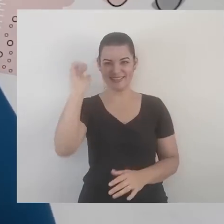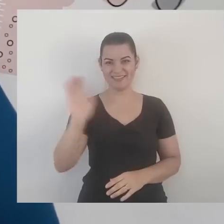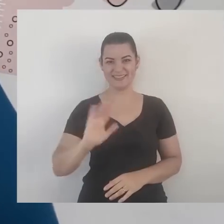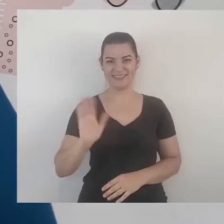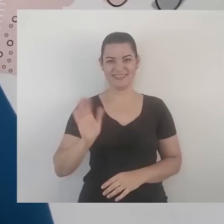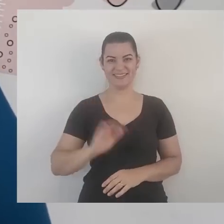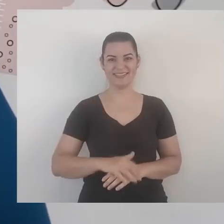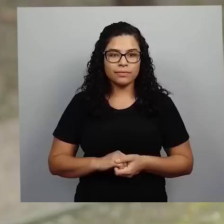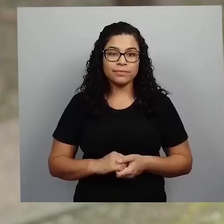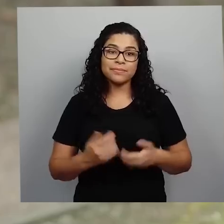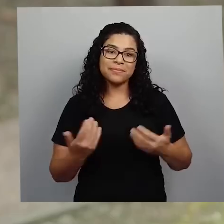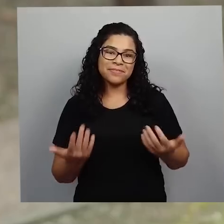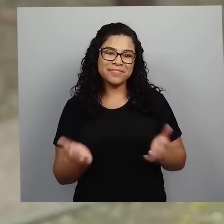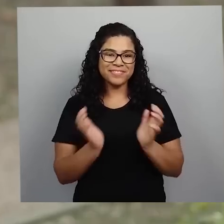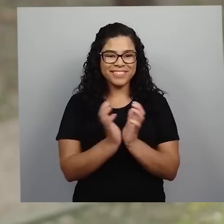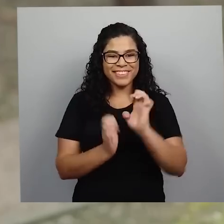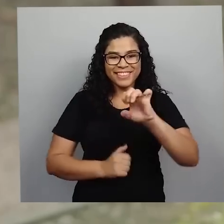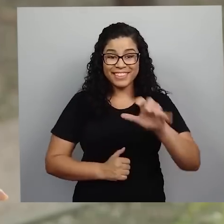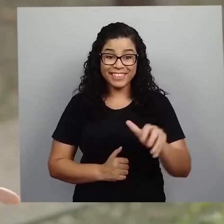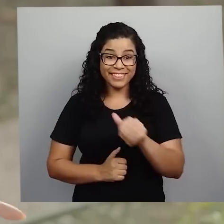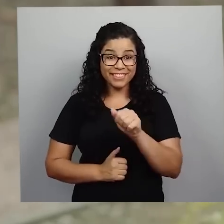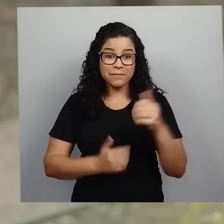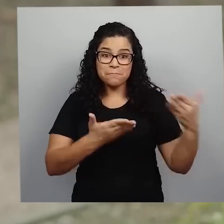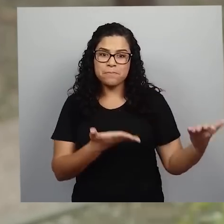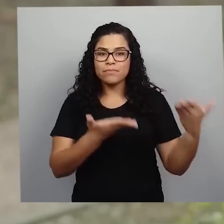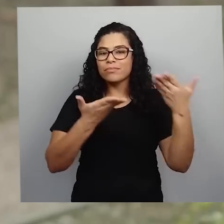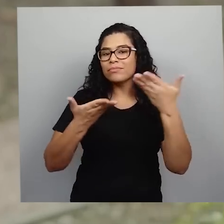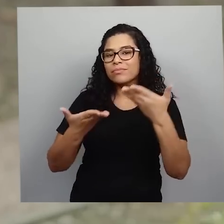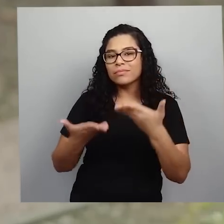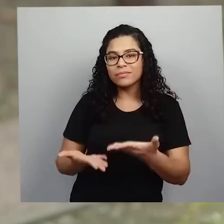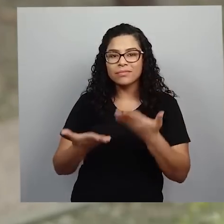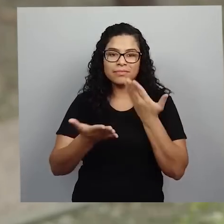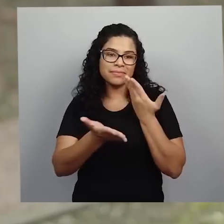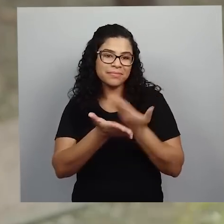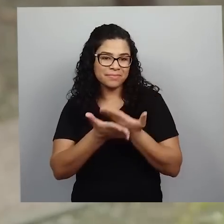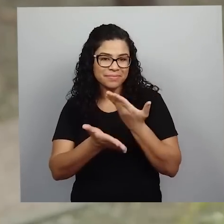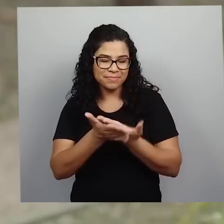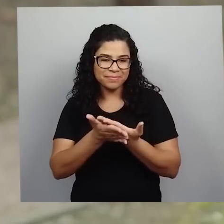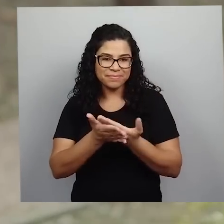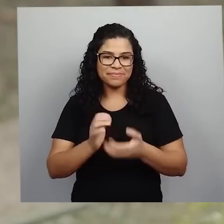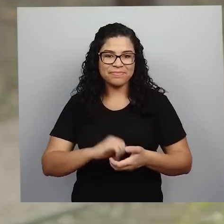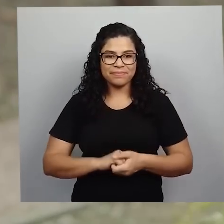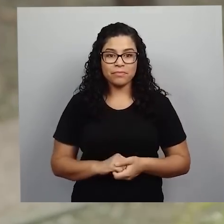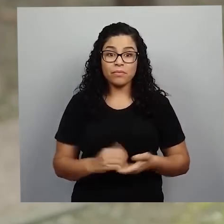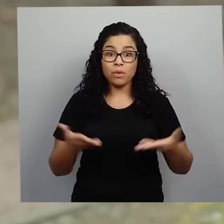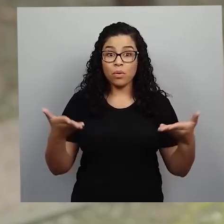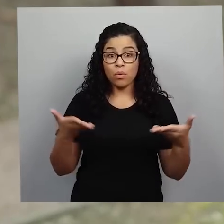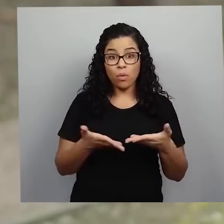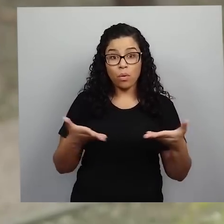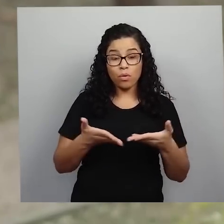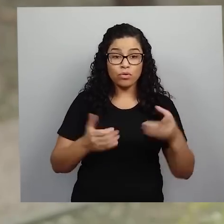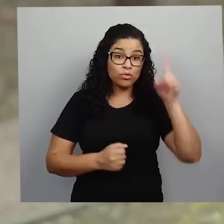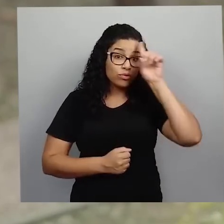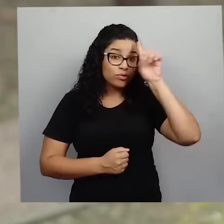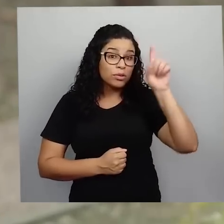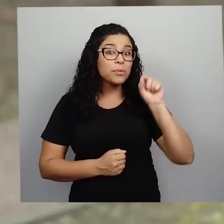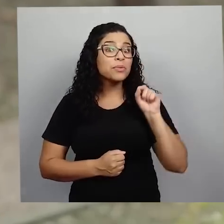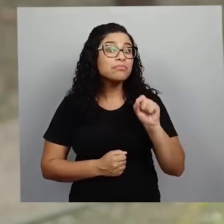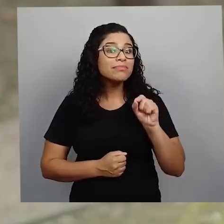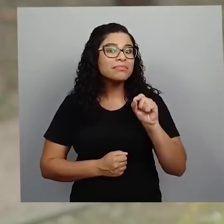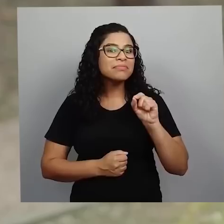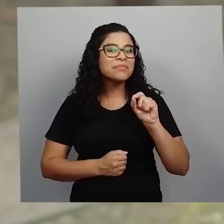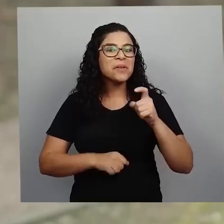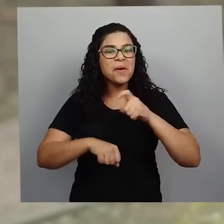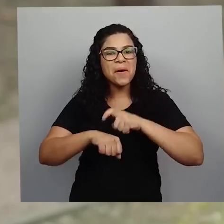turma. Tchau, tchau. E aí, galera da EJA, sejam todos bem-vindos a mais uma aula. E hoje é dia da Hora